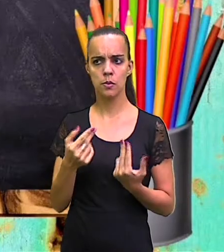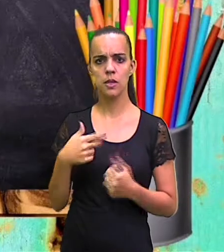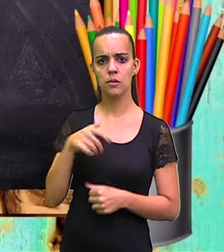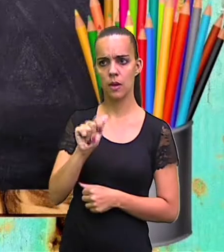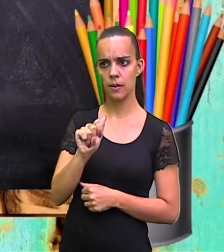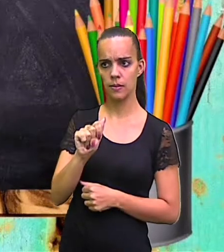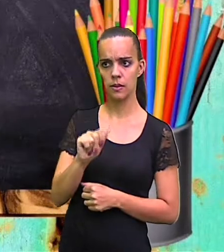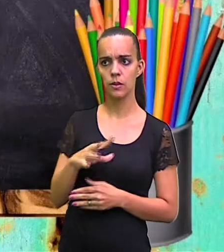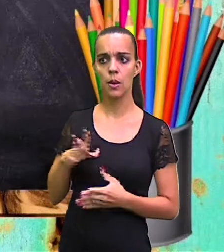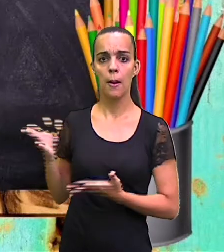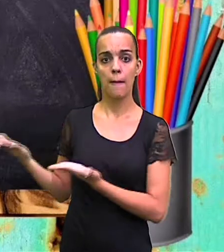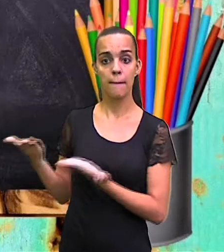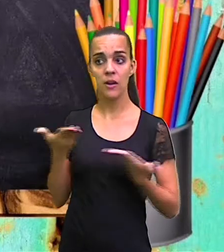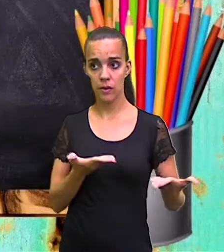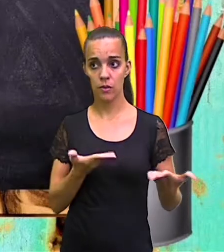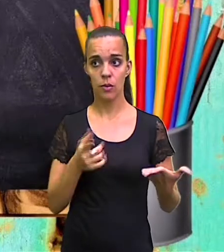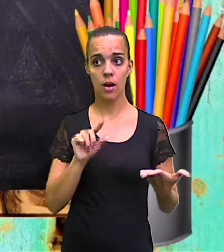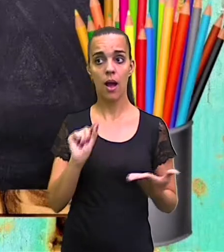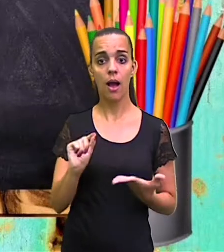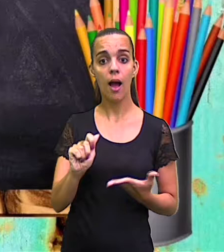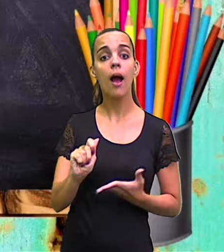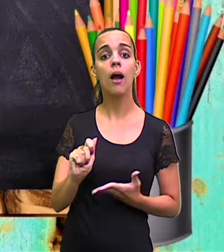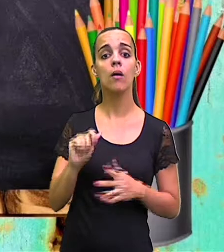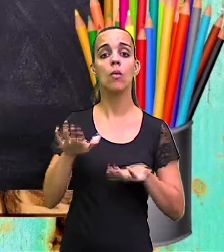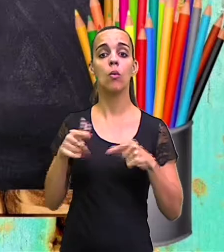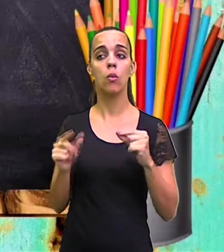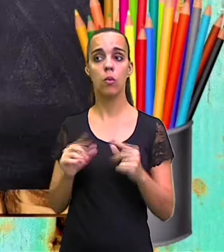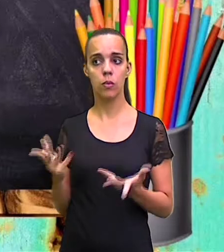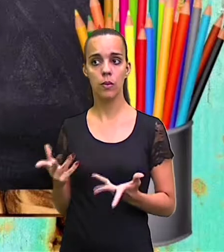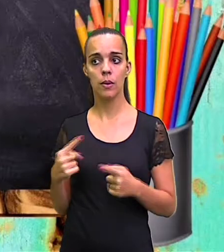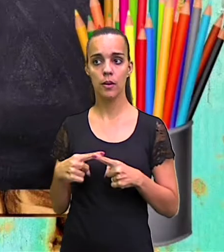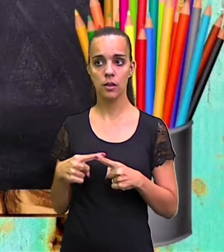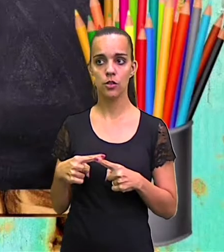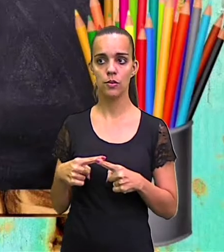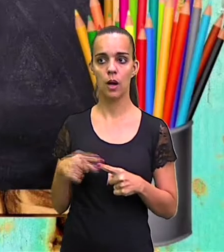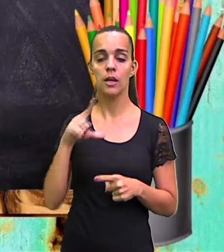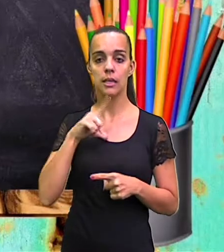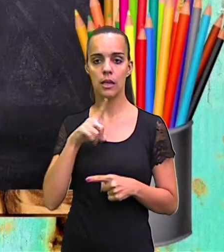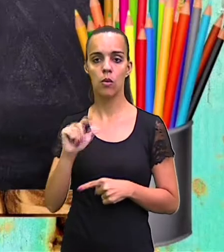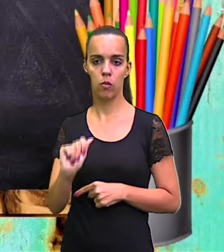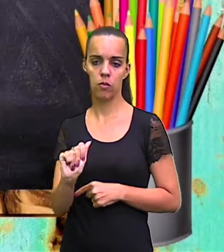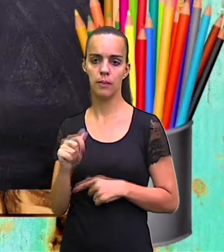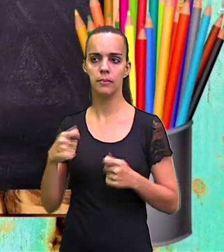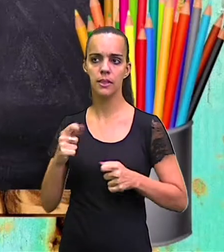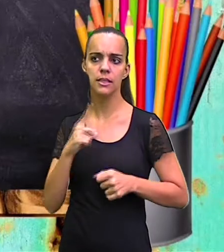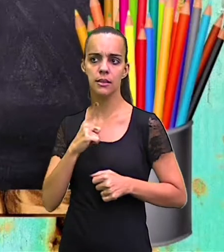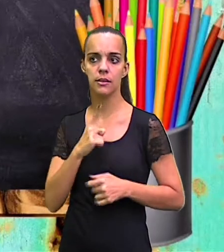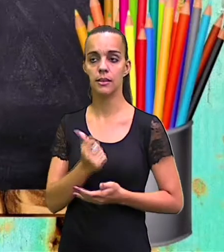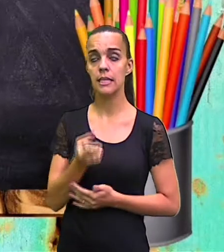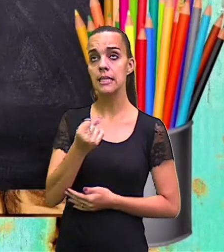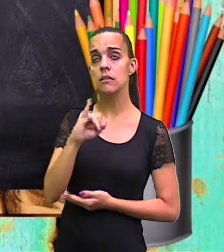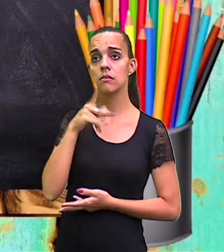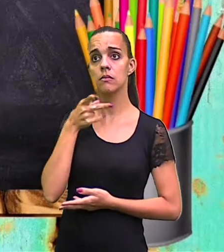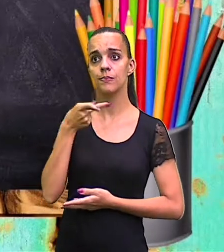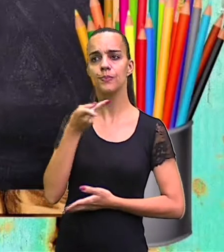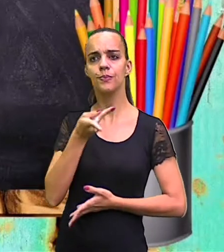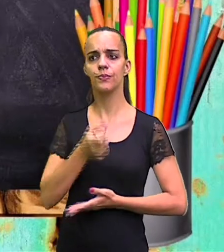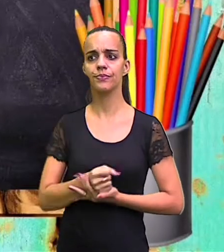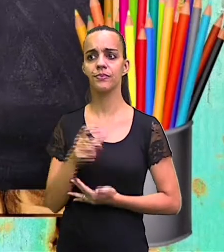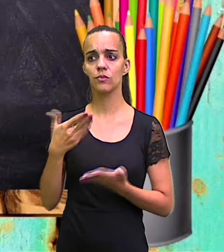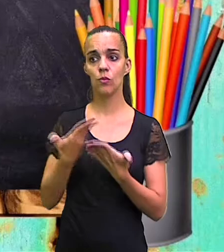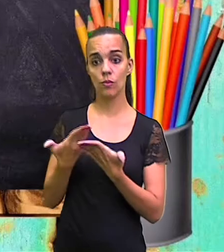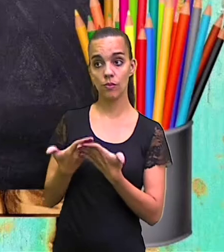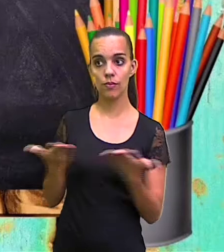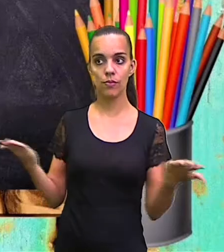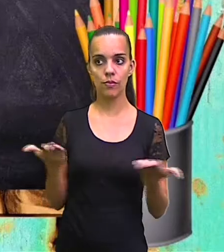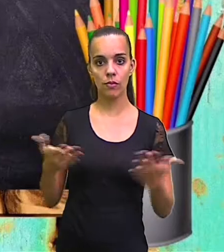testes. Quem é bem-vindo a. Então, tem um A. E se eu disser, a aula